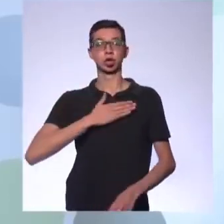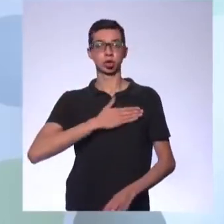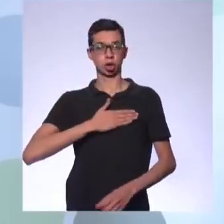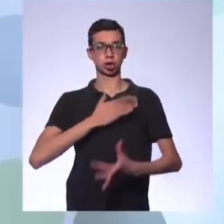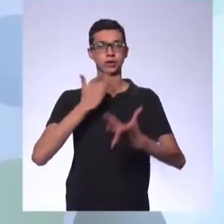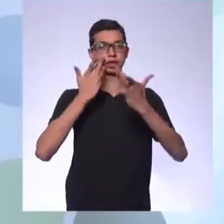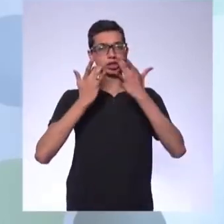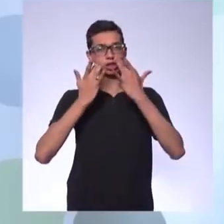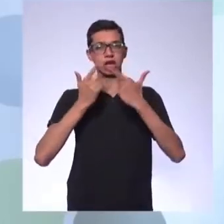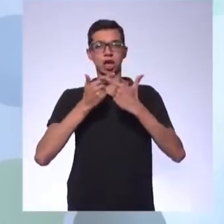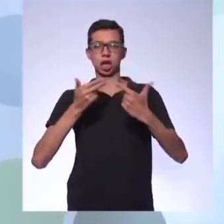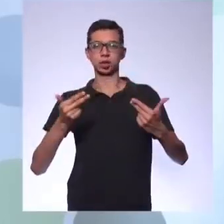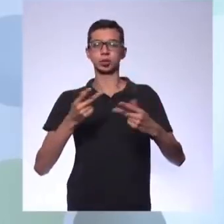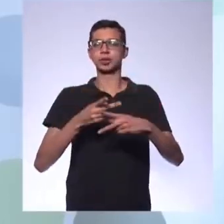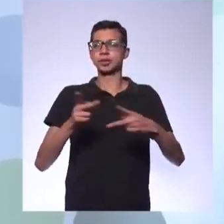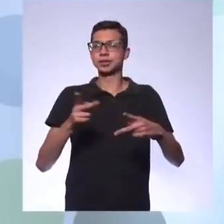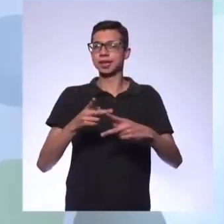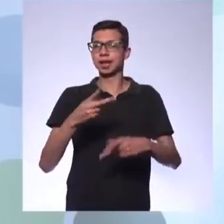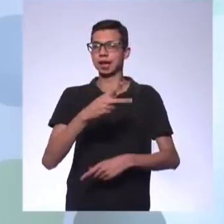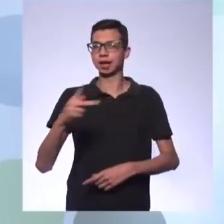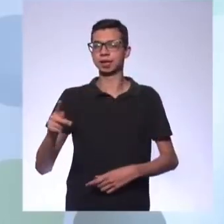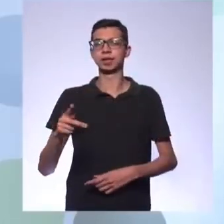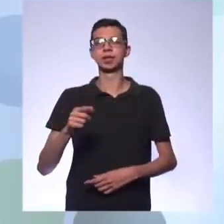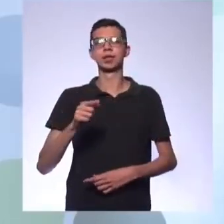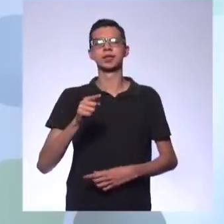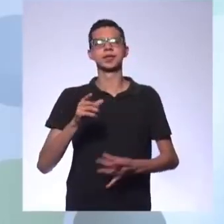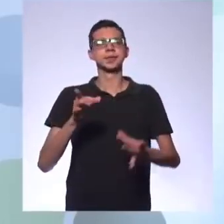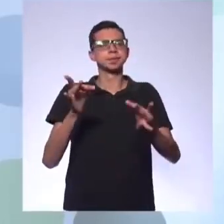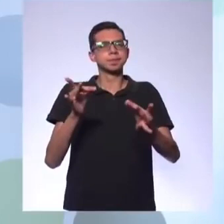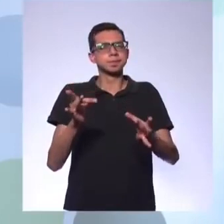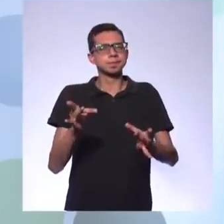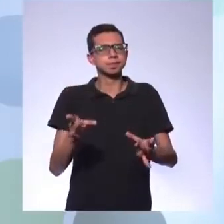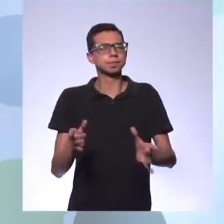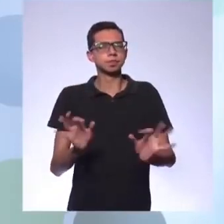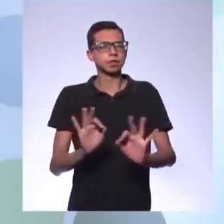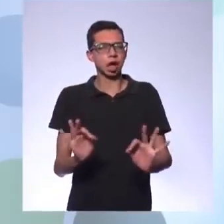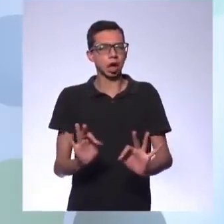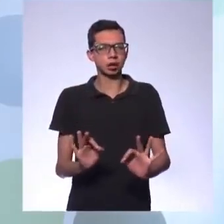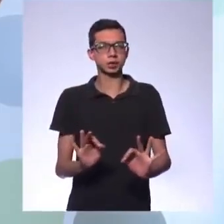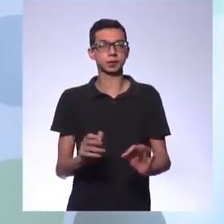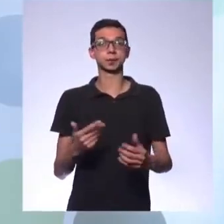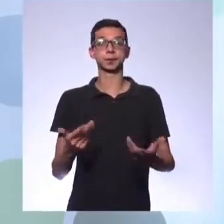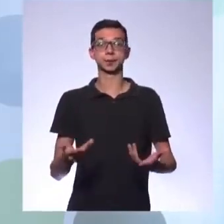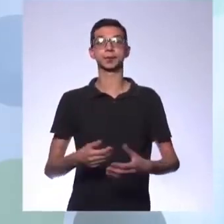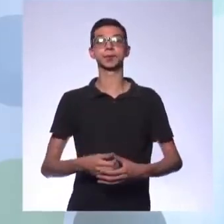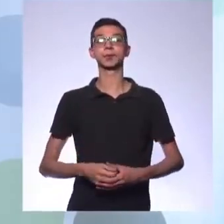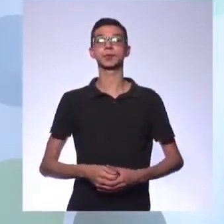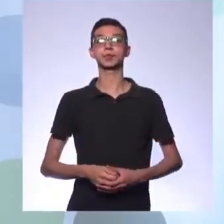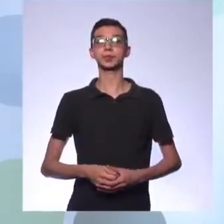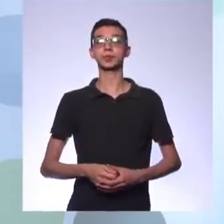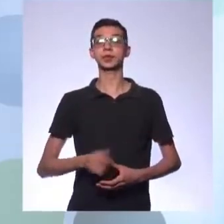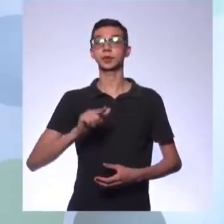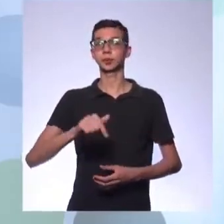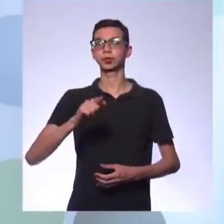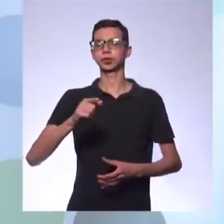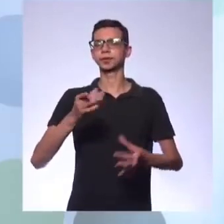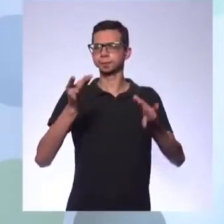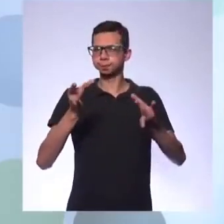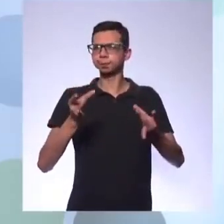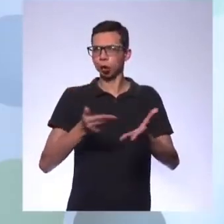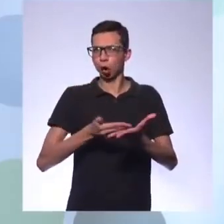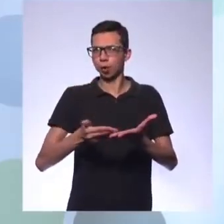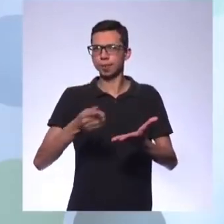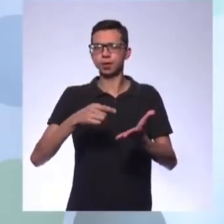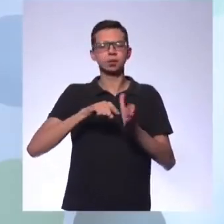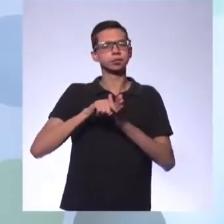série, quando você não aprofunda muito, quando você aprofundar, se descortina, o mundo abre para você, você vai ler coisas muito